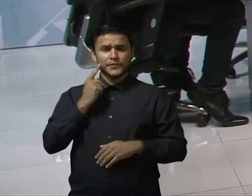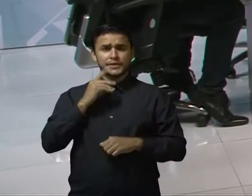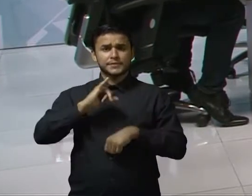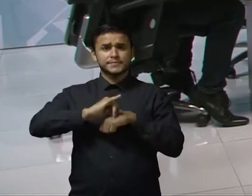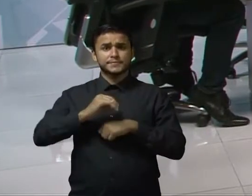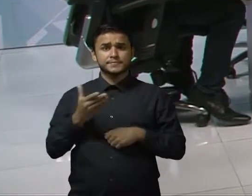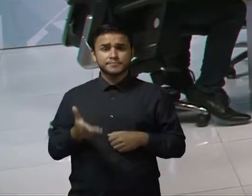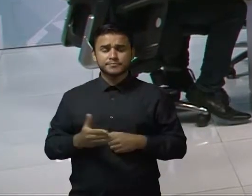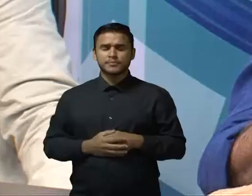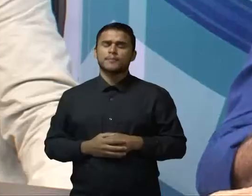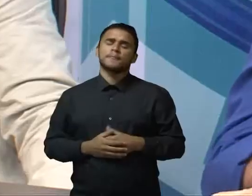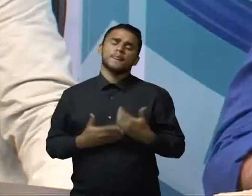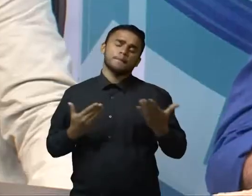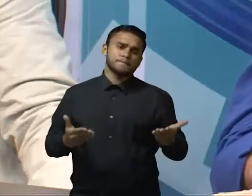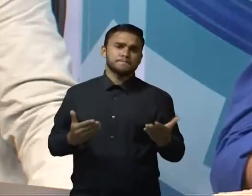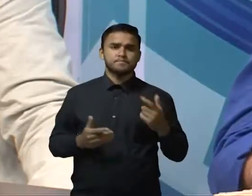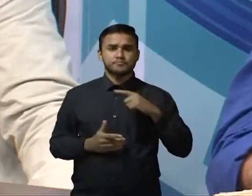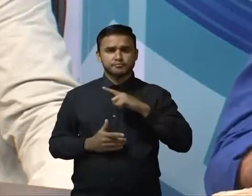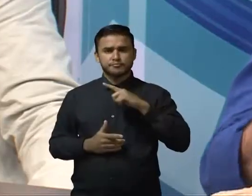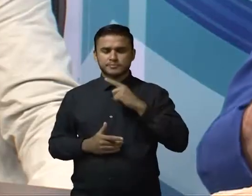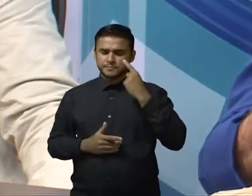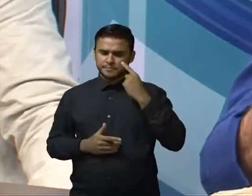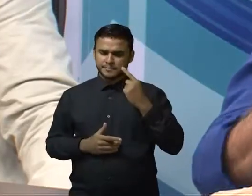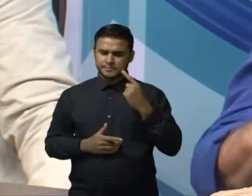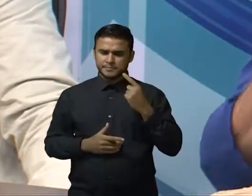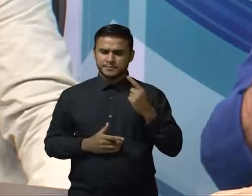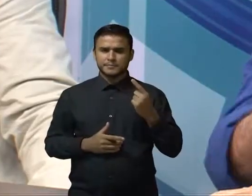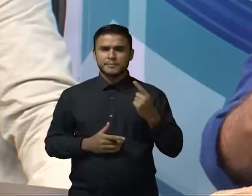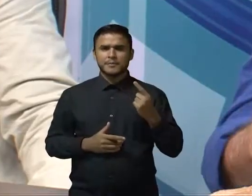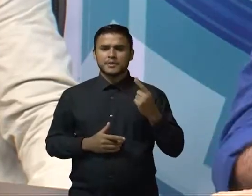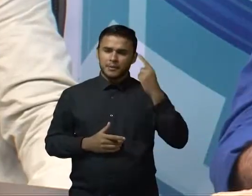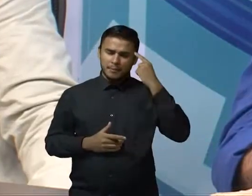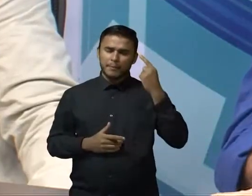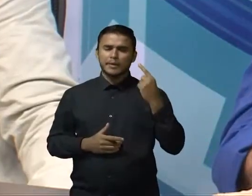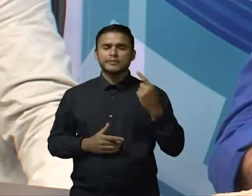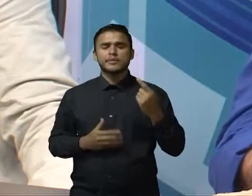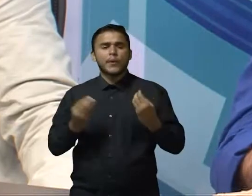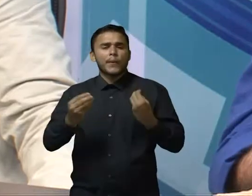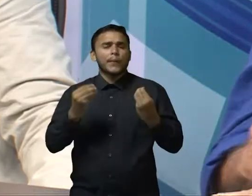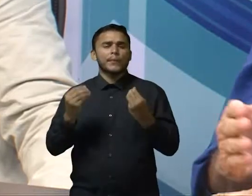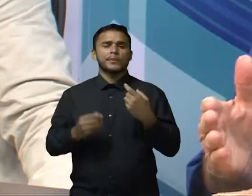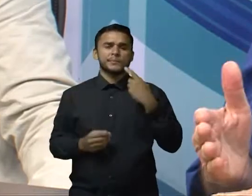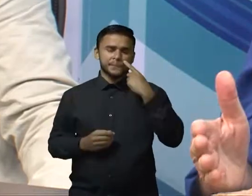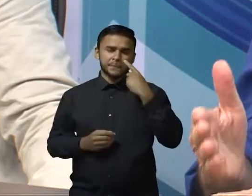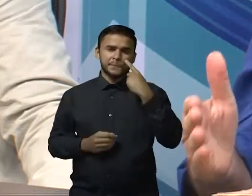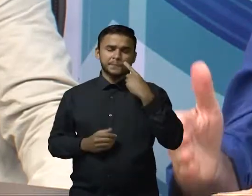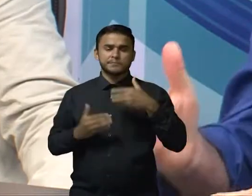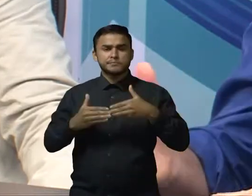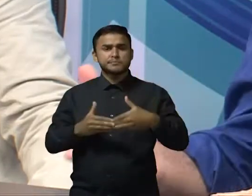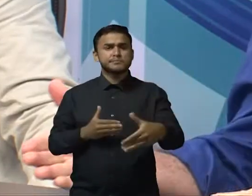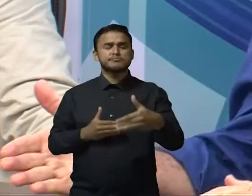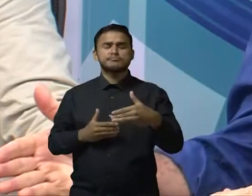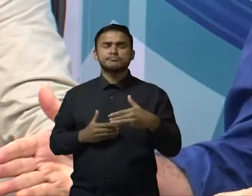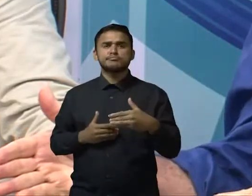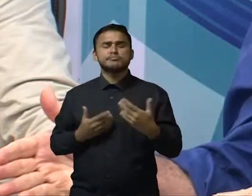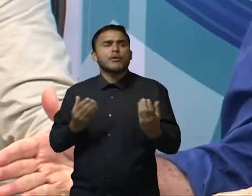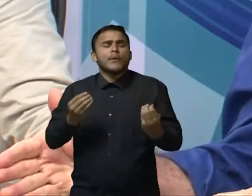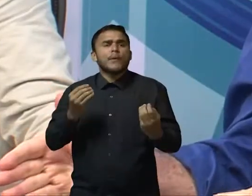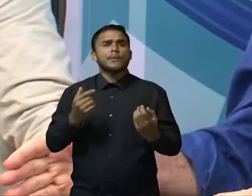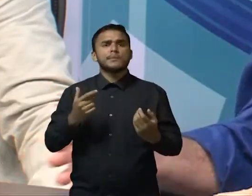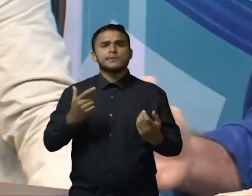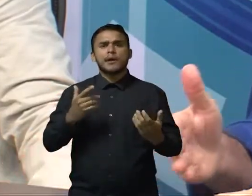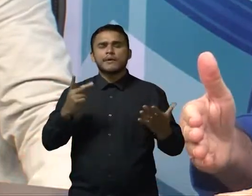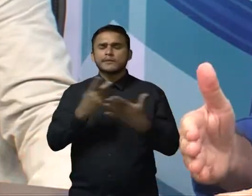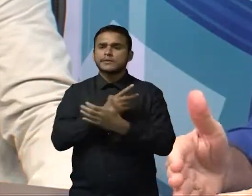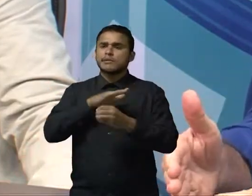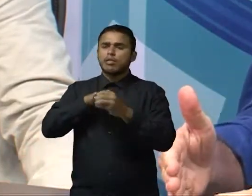A outra, é muito impressionante esse lugar, e falando bem como sociólogo, esse lugar das exclusões